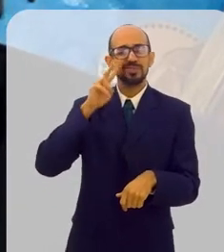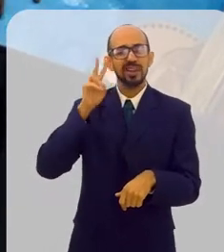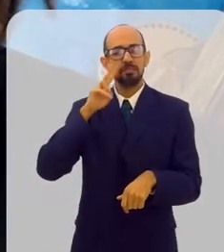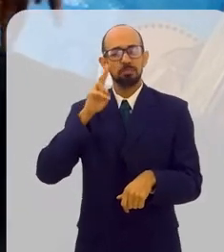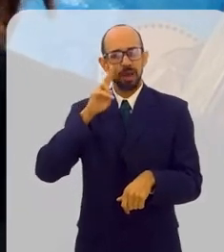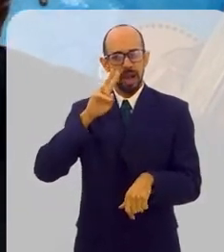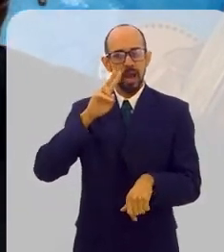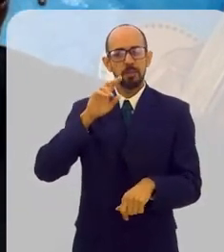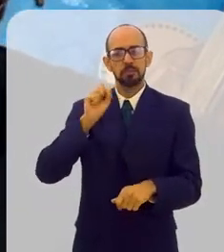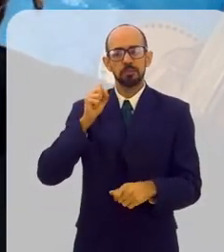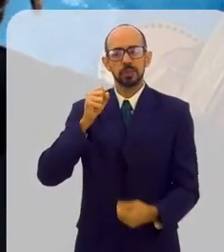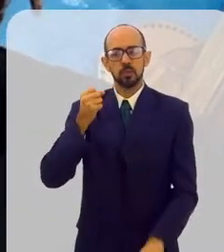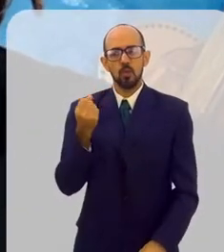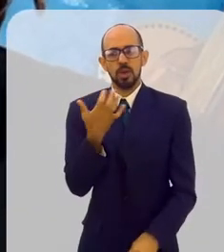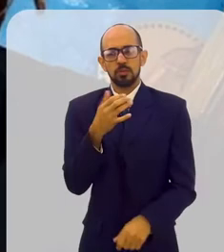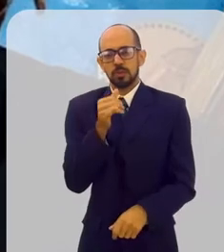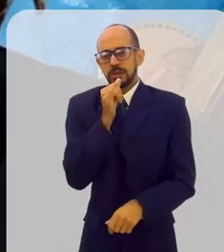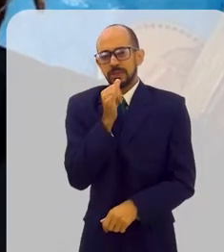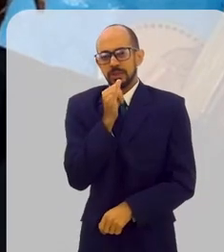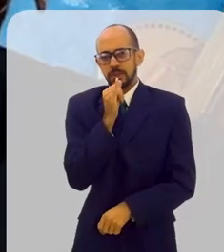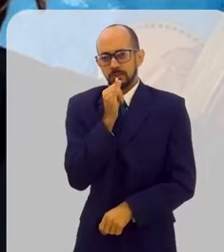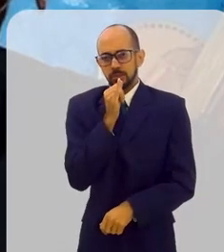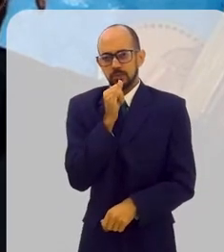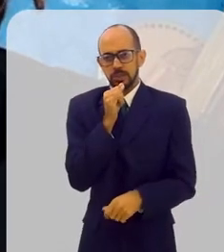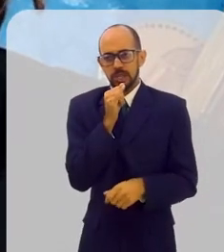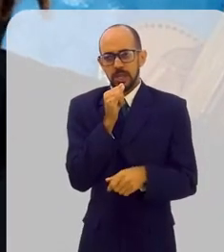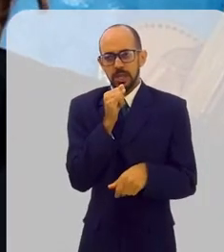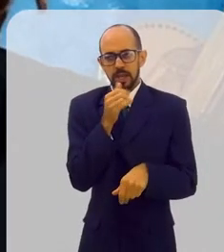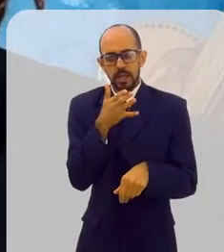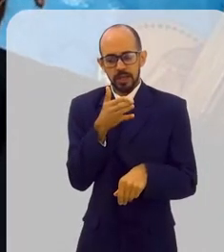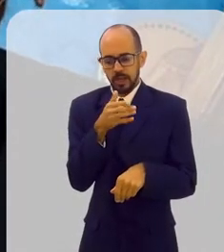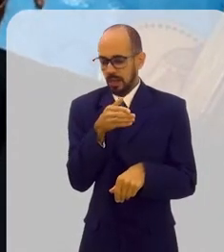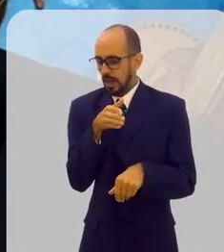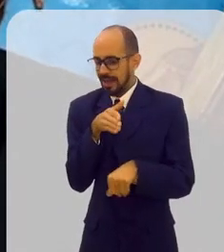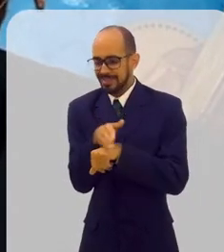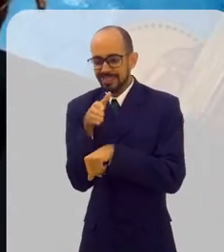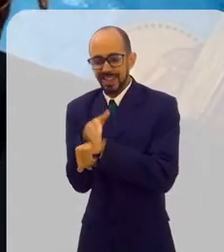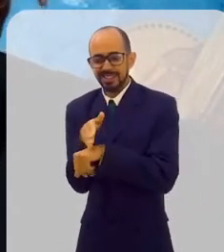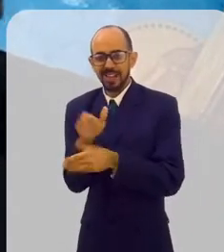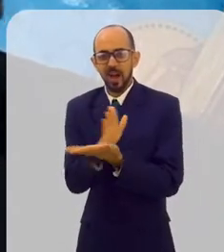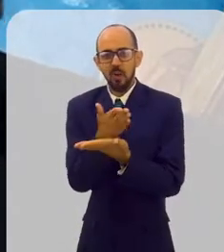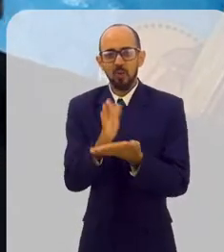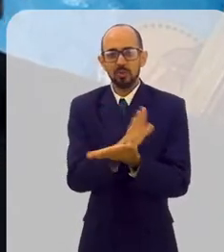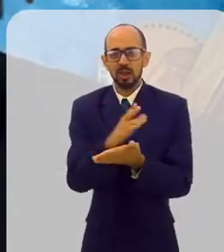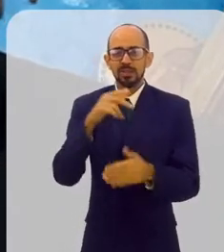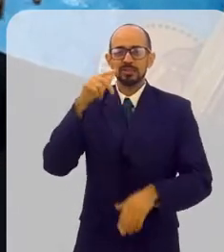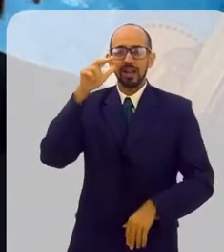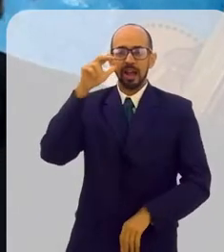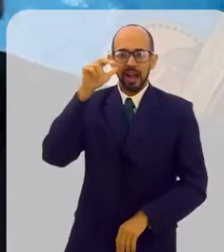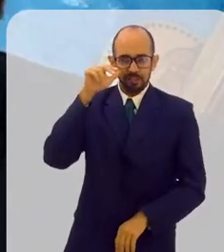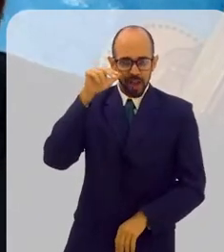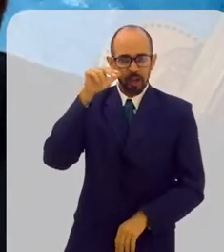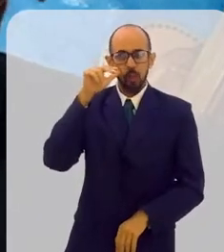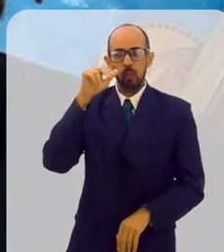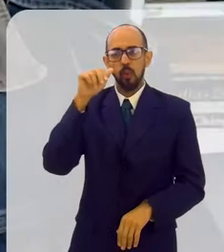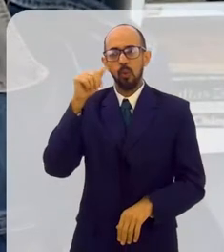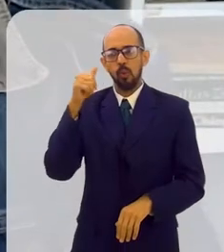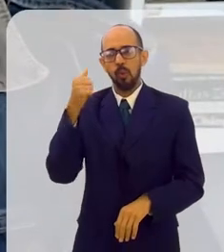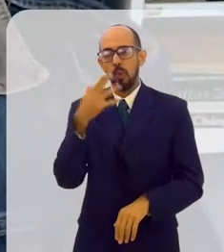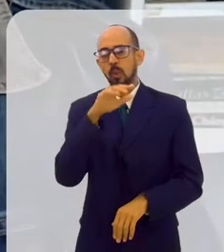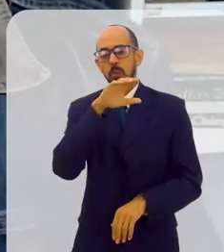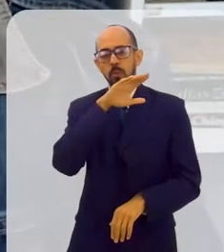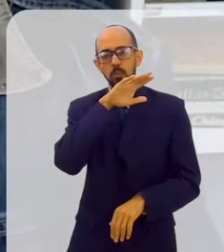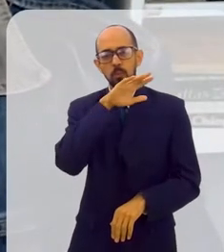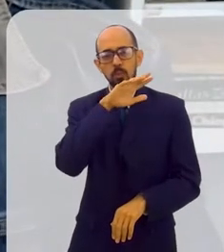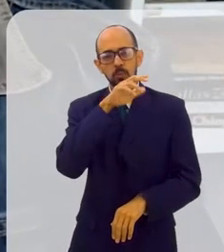em alguns momentos, quando você sai do perímetro urbano, você já está num lugar onde tem cavalo, tem um porco